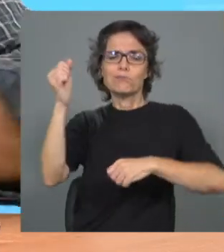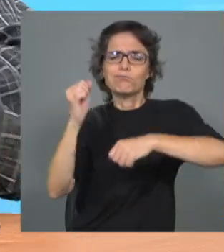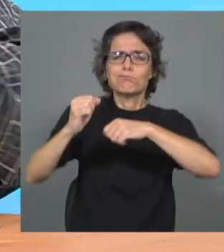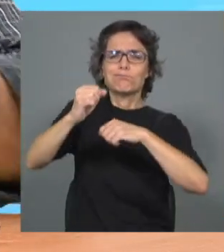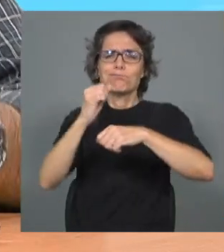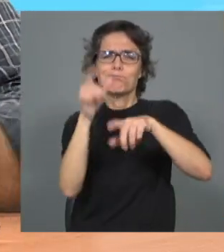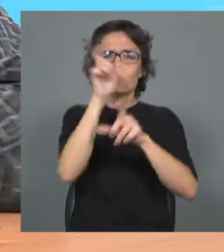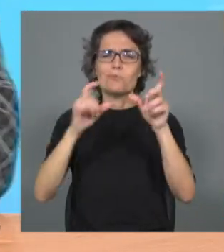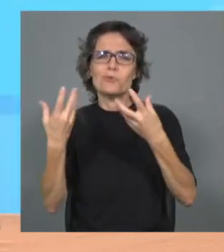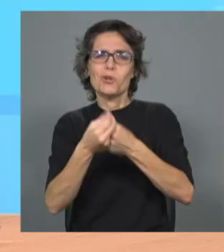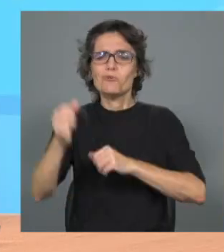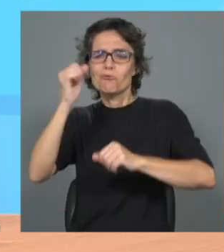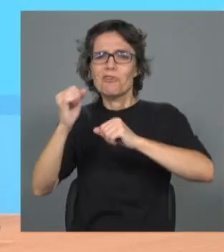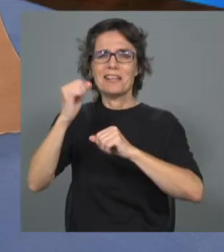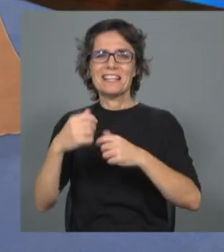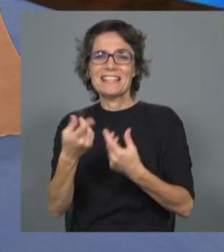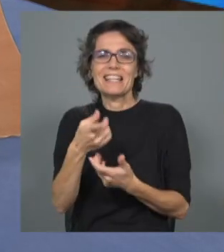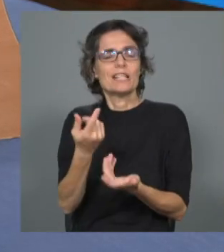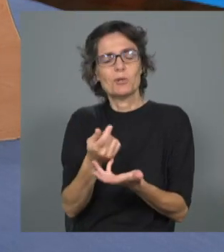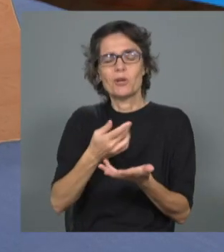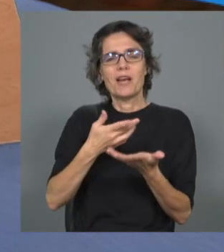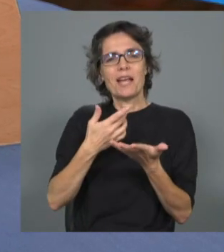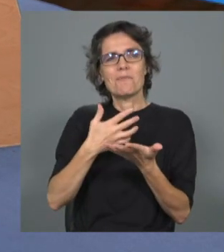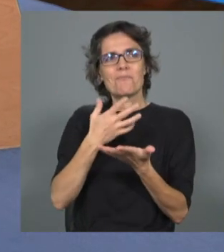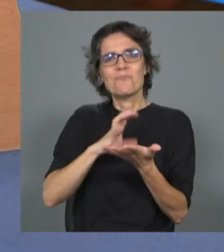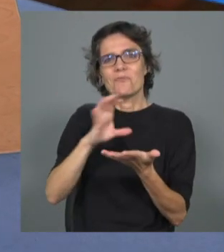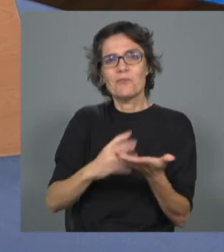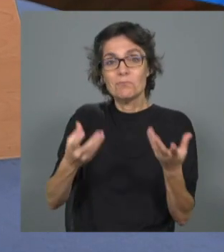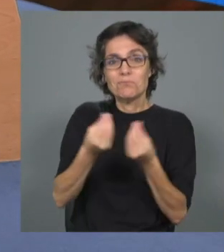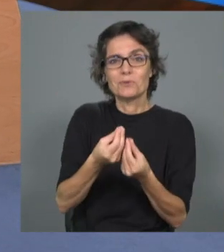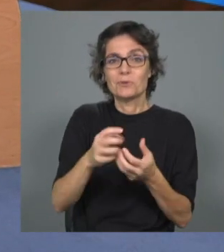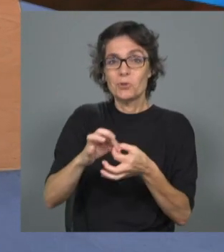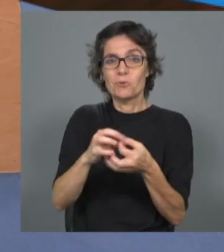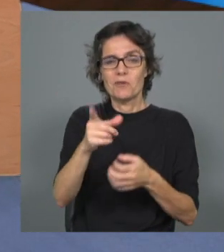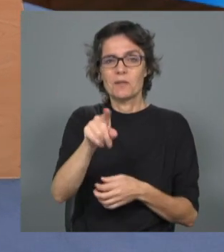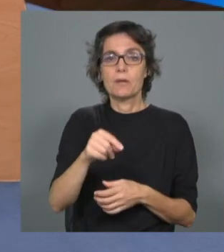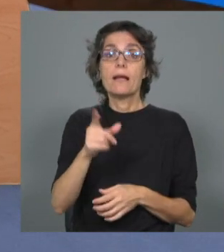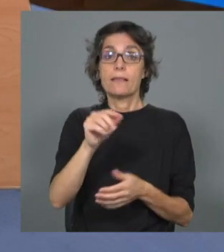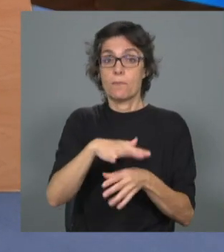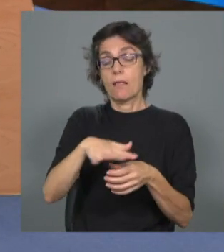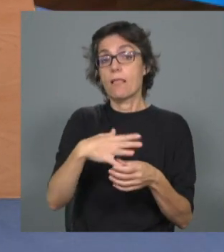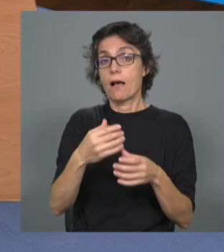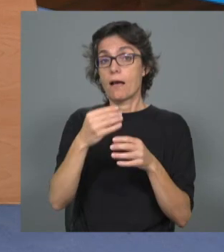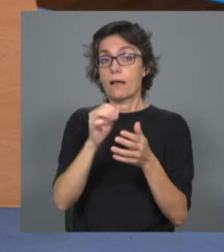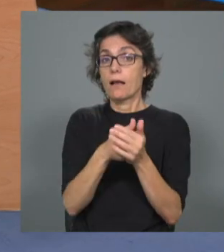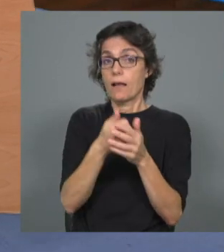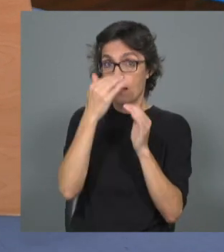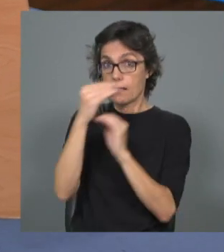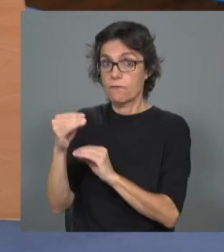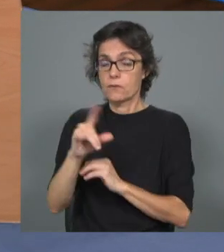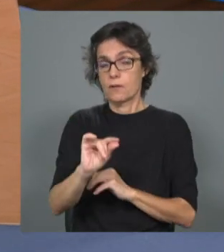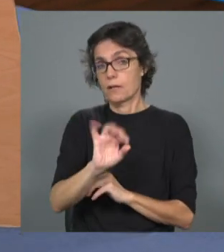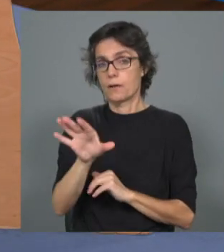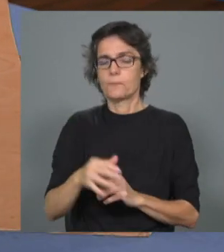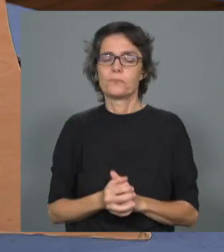existe, é muito fácil de conseguir, efetivamente. Também na área da evangelização. Claro. Muito bem, nós vamos avançar, até